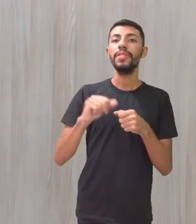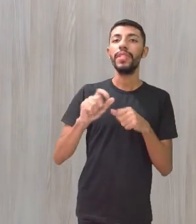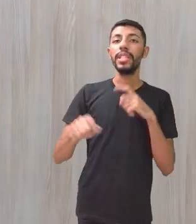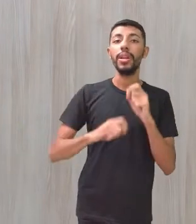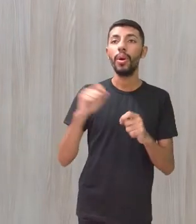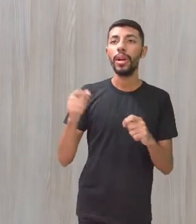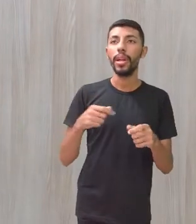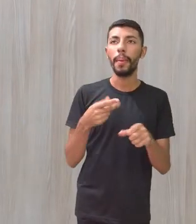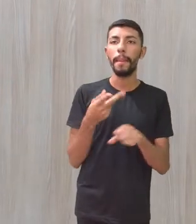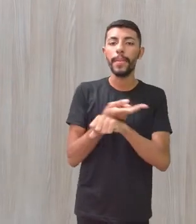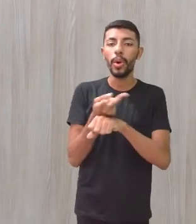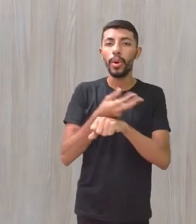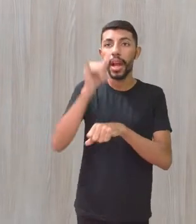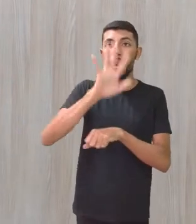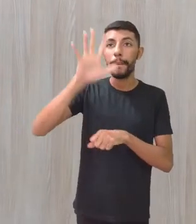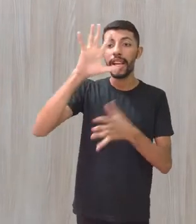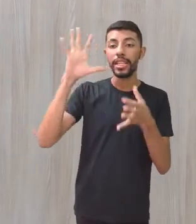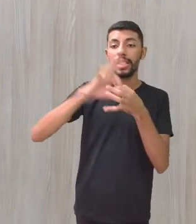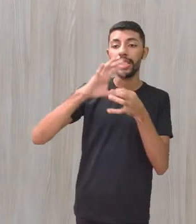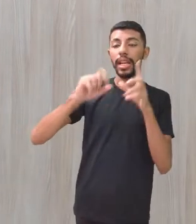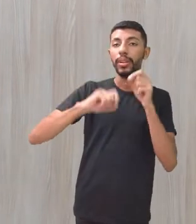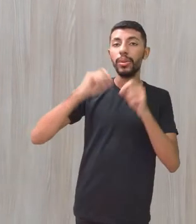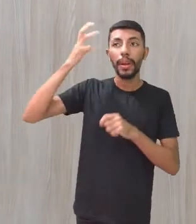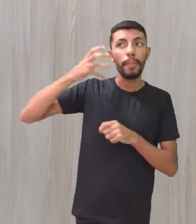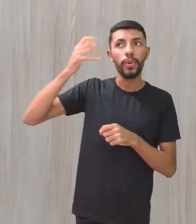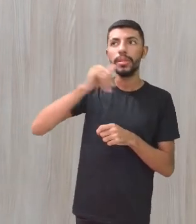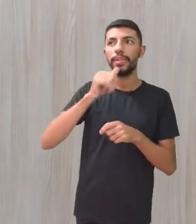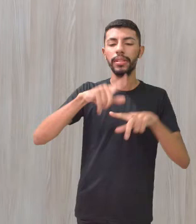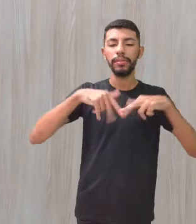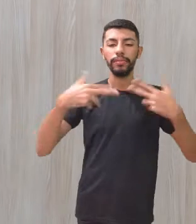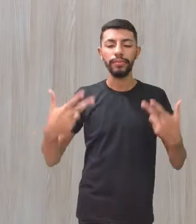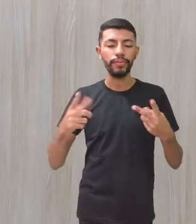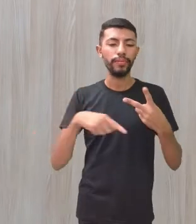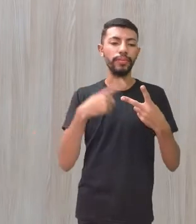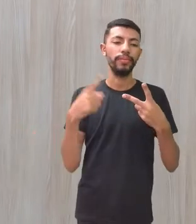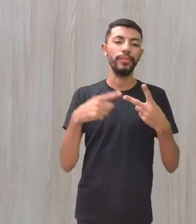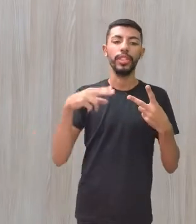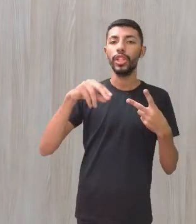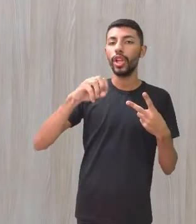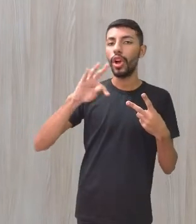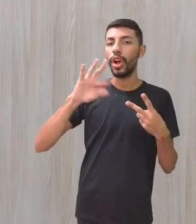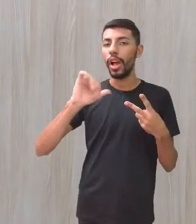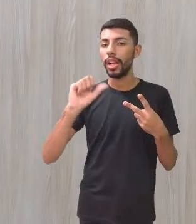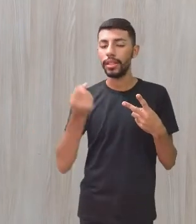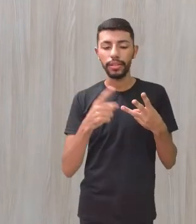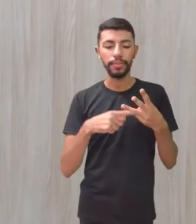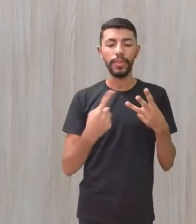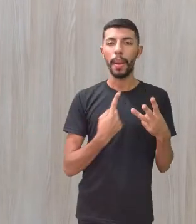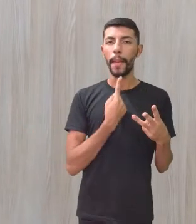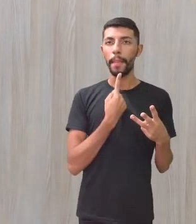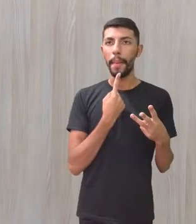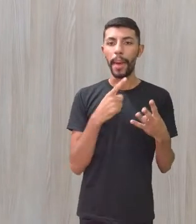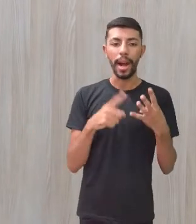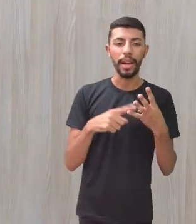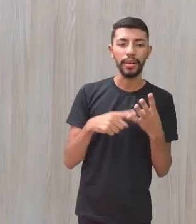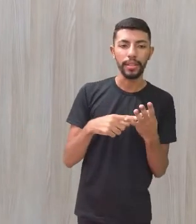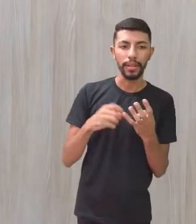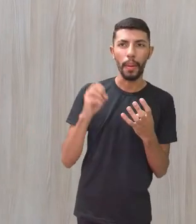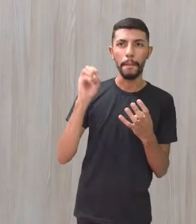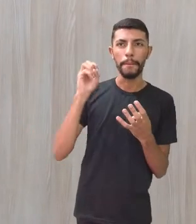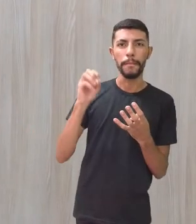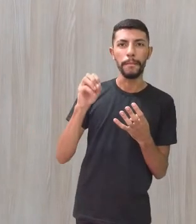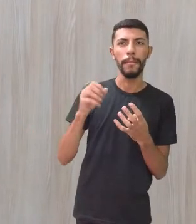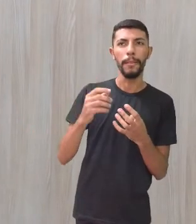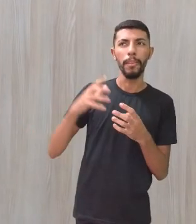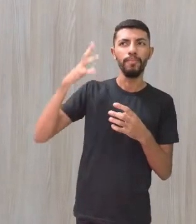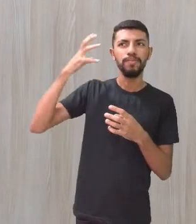remetam à ideia de música. Instrumentos, notas musicais, microfone, caixinhas de som, rádio,